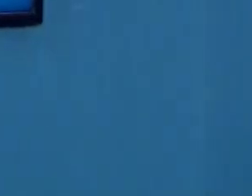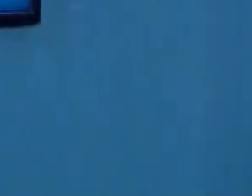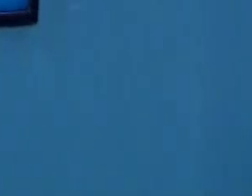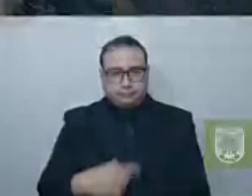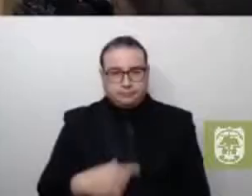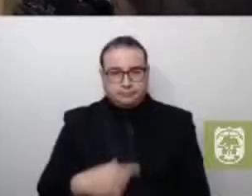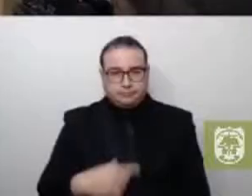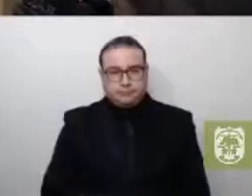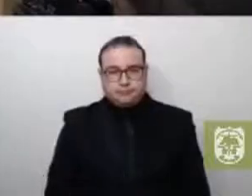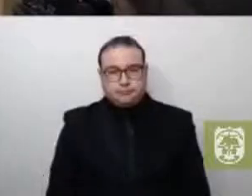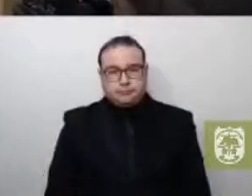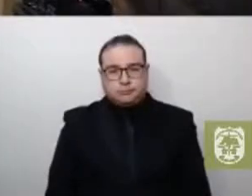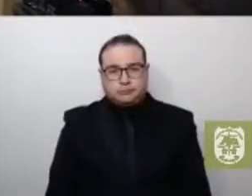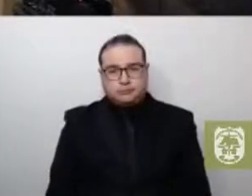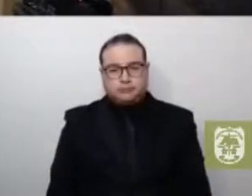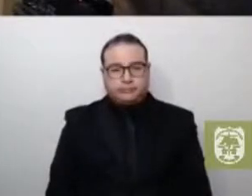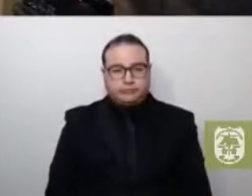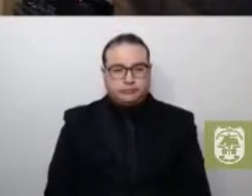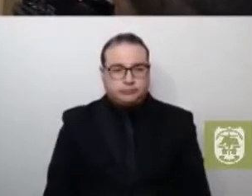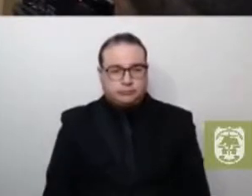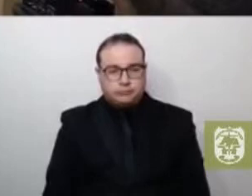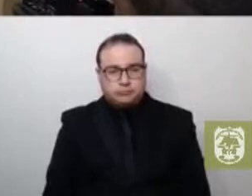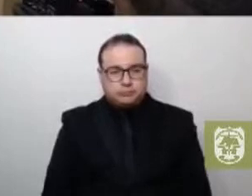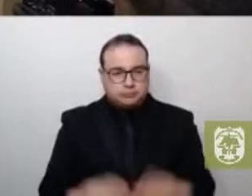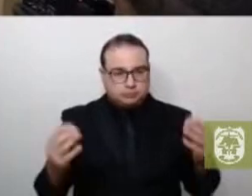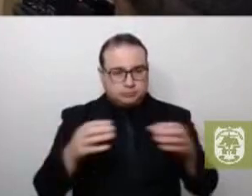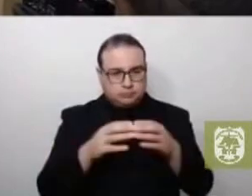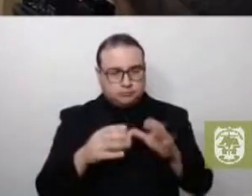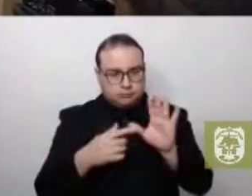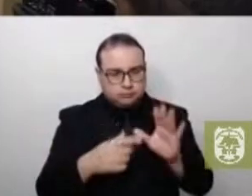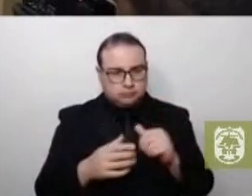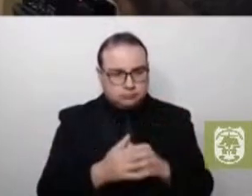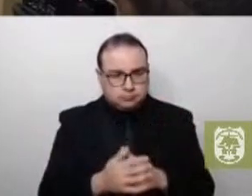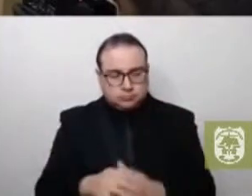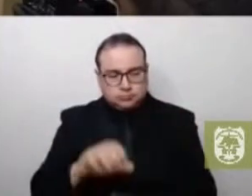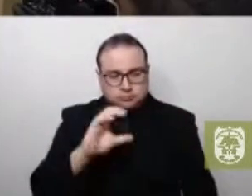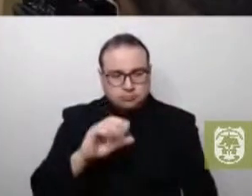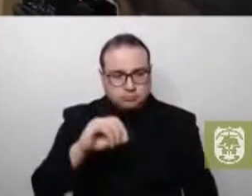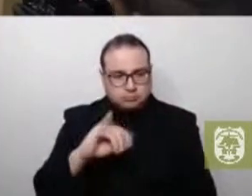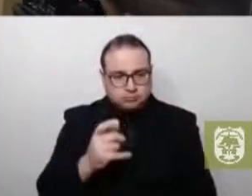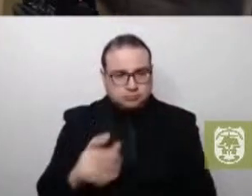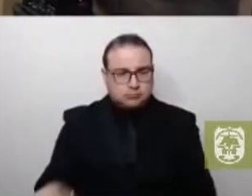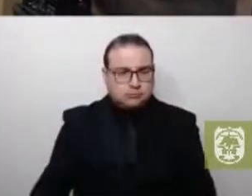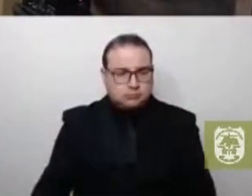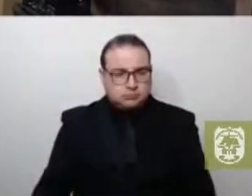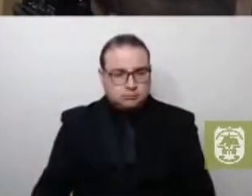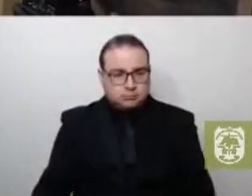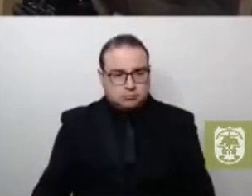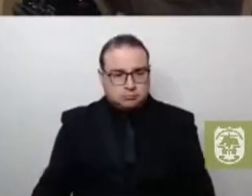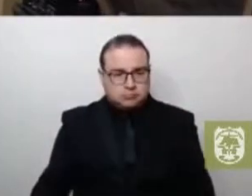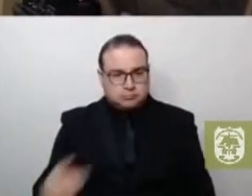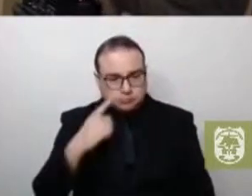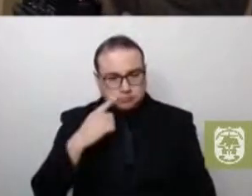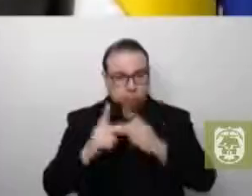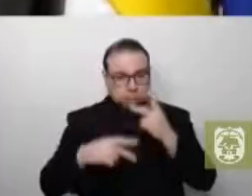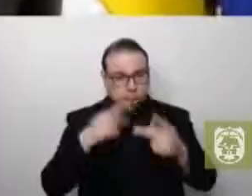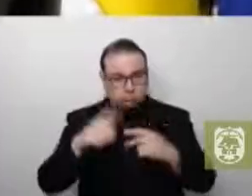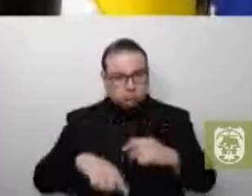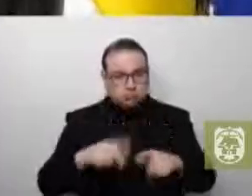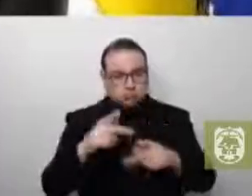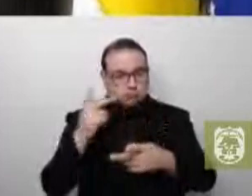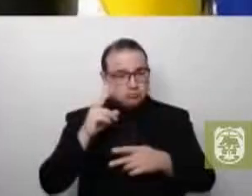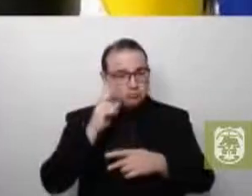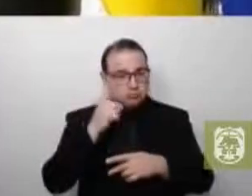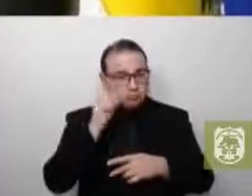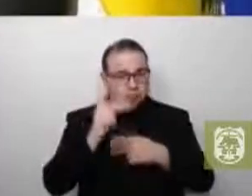Ramalho. Rio Grande do Norte foi o segundo estado brasileiro visitado pela presidente do Supremo Tribunal Federal,